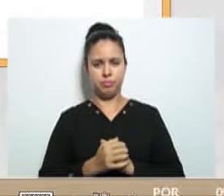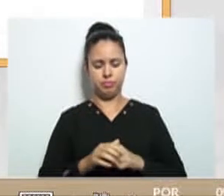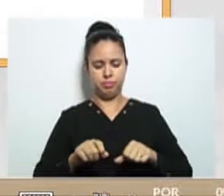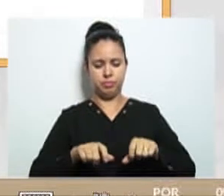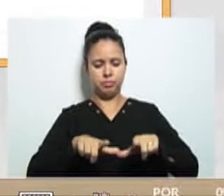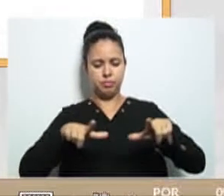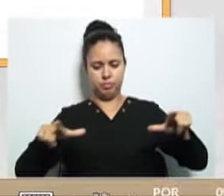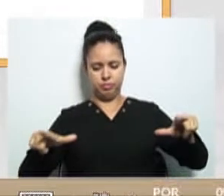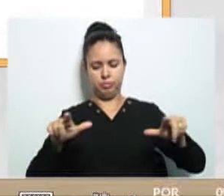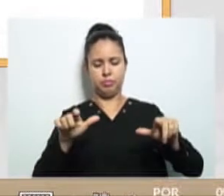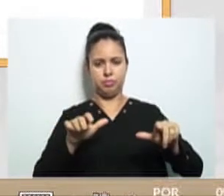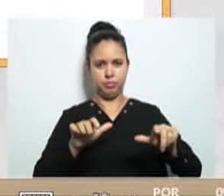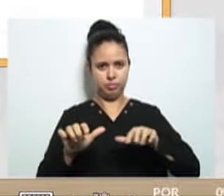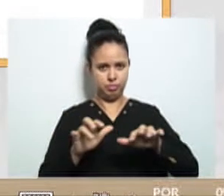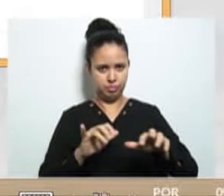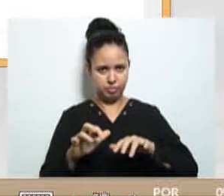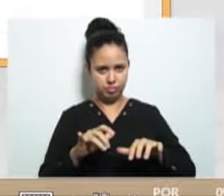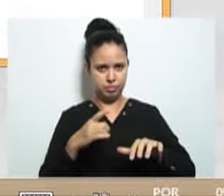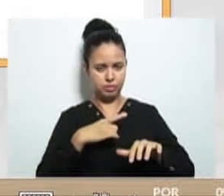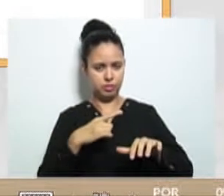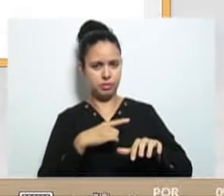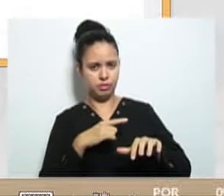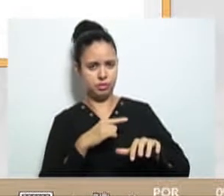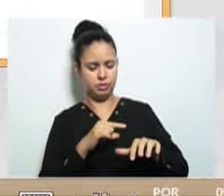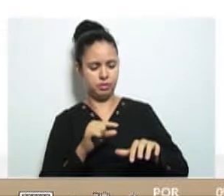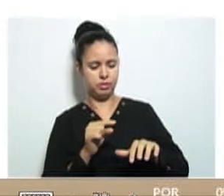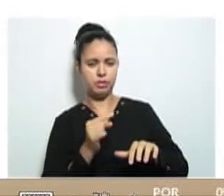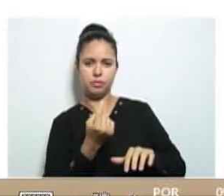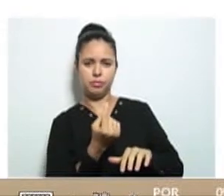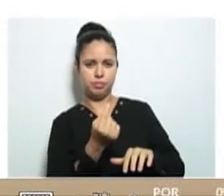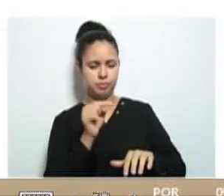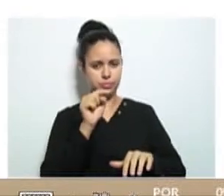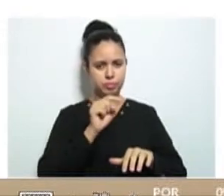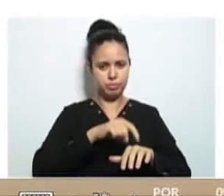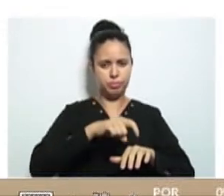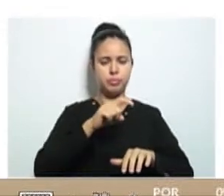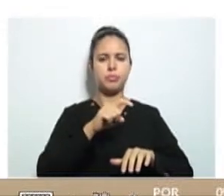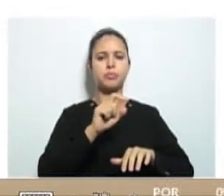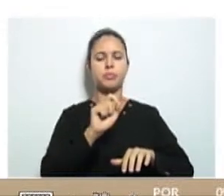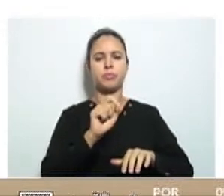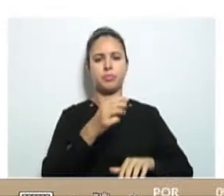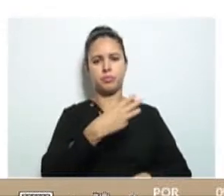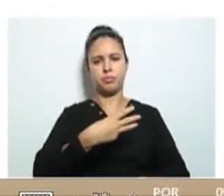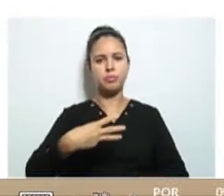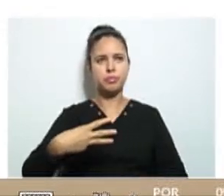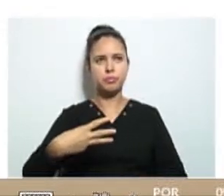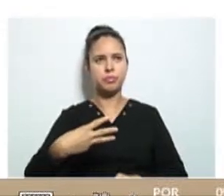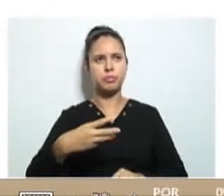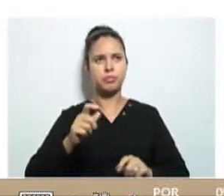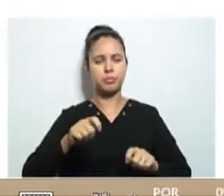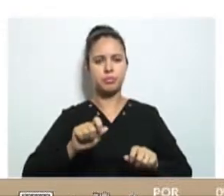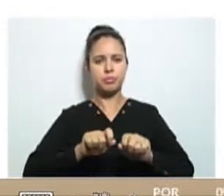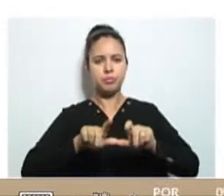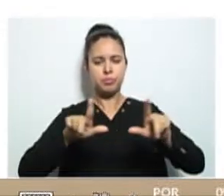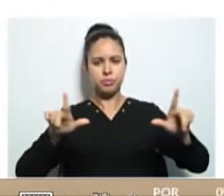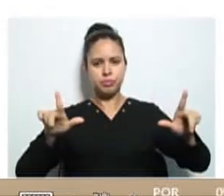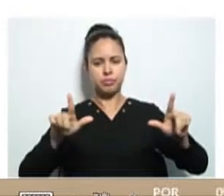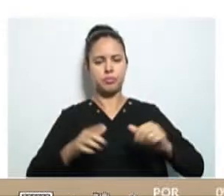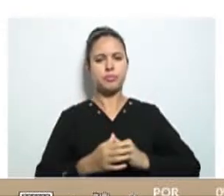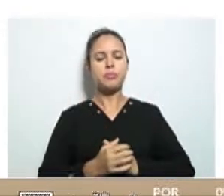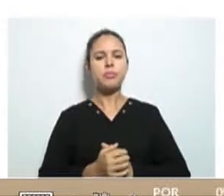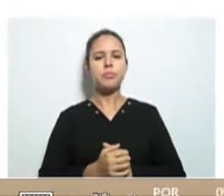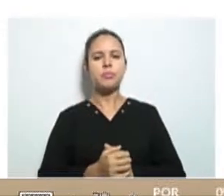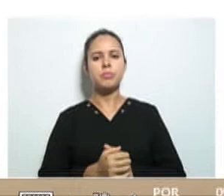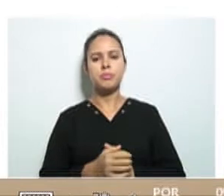E, você abre essa nova janela aqui que a gente chama de Windows Explorer, tá, gente? Ou seja, eu vou explorar o